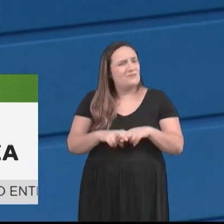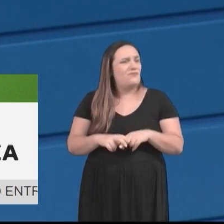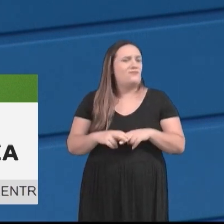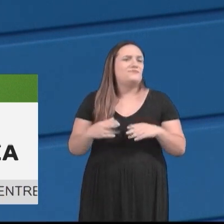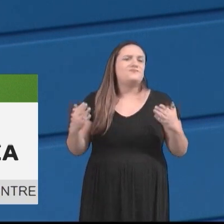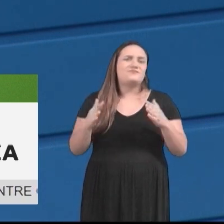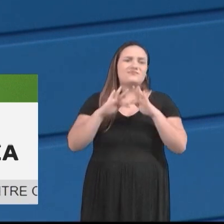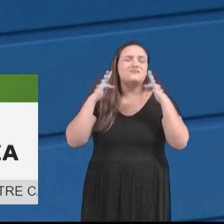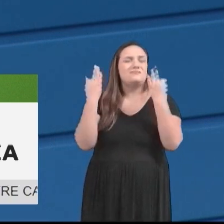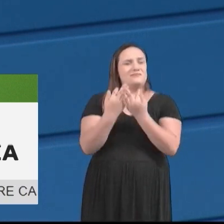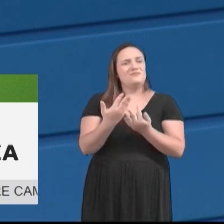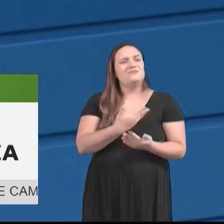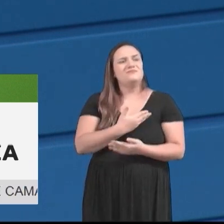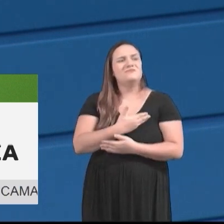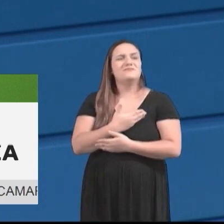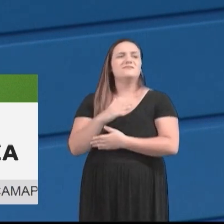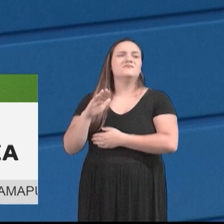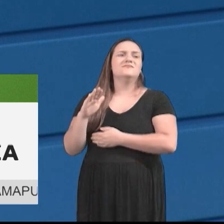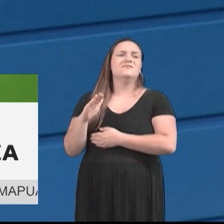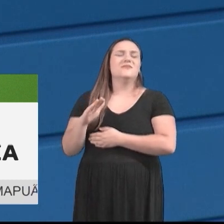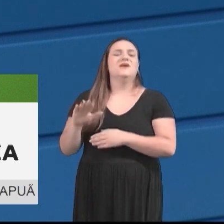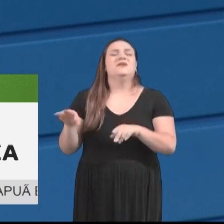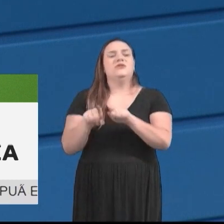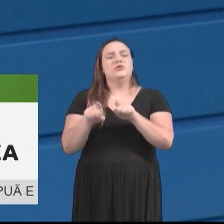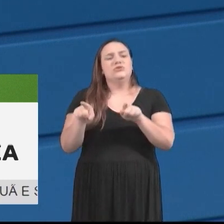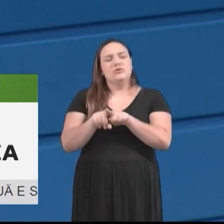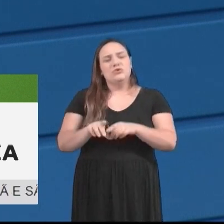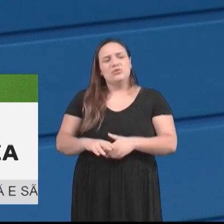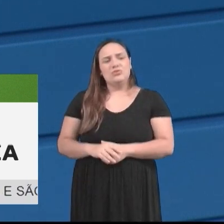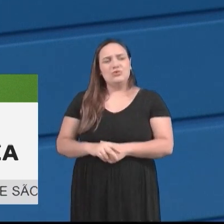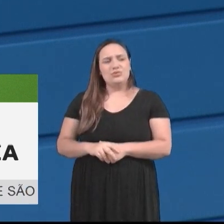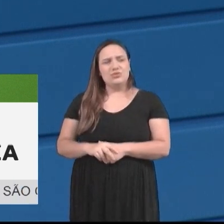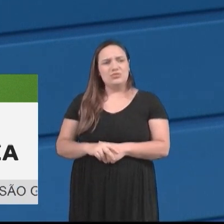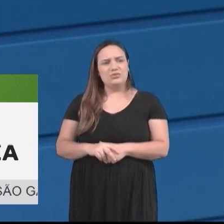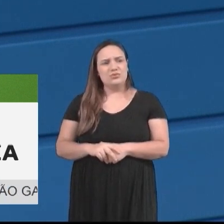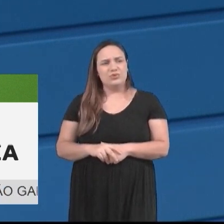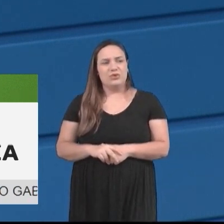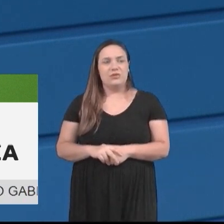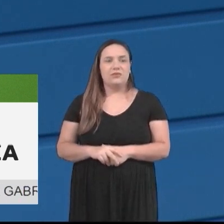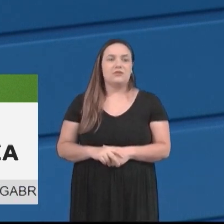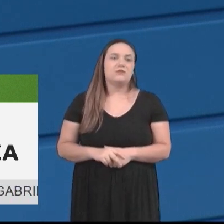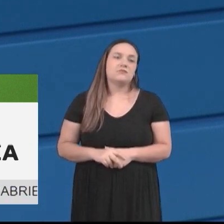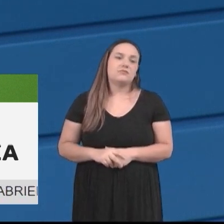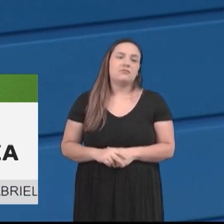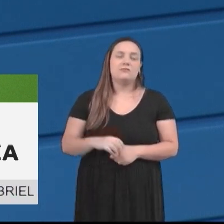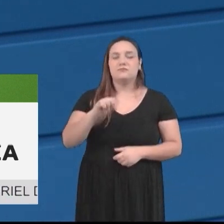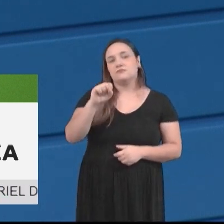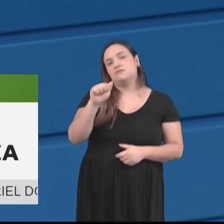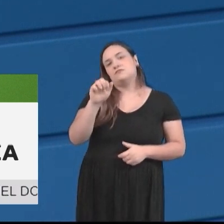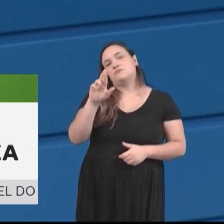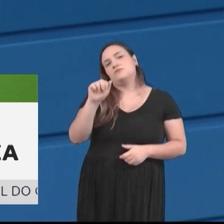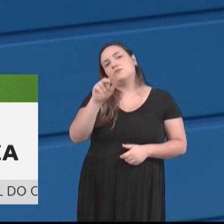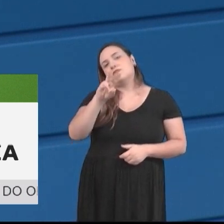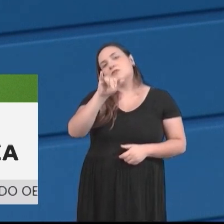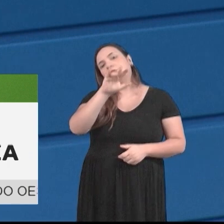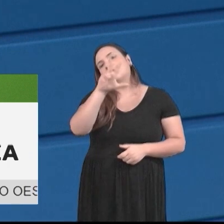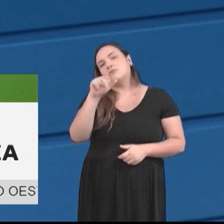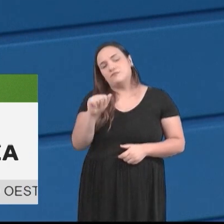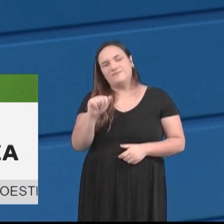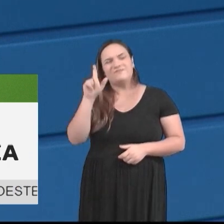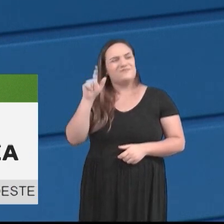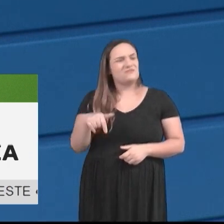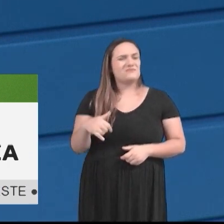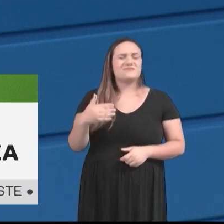pelos familiares e amigos. O Parlamento sul-mato-grossense solidariza-se com o senhor Eudinei Centurião Saraiva, bem como com todos os familiares e